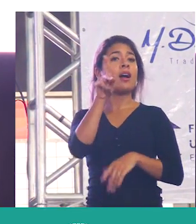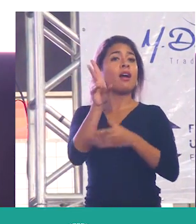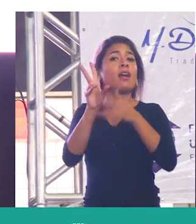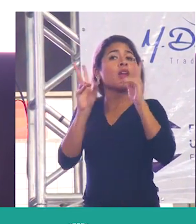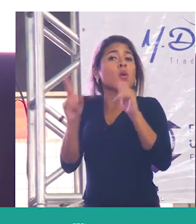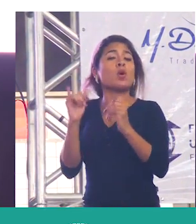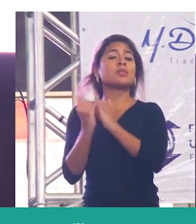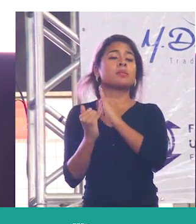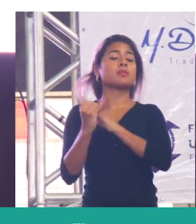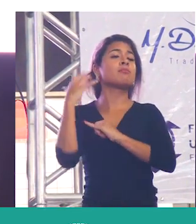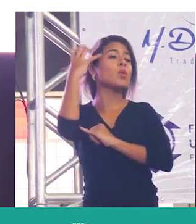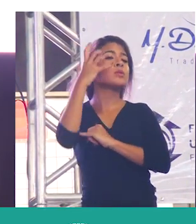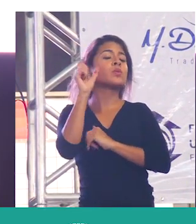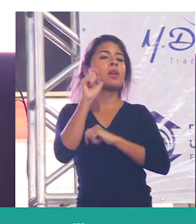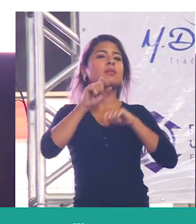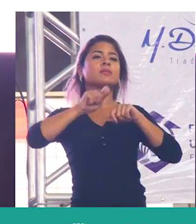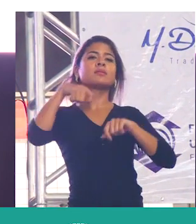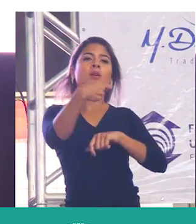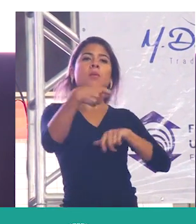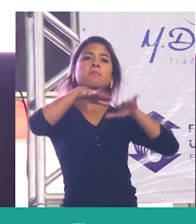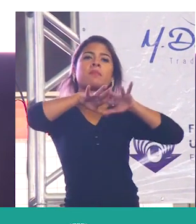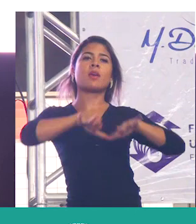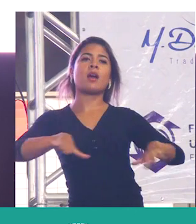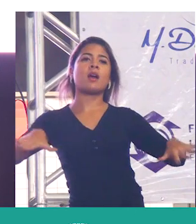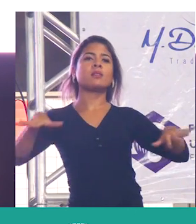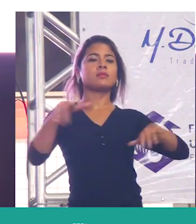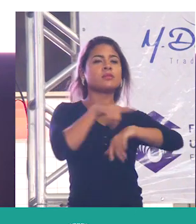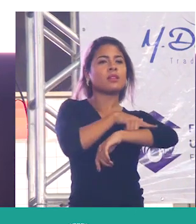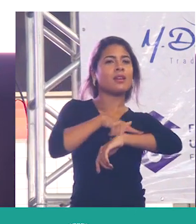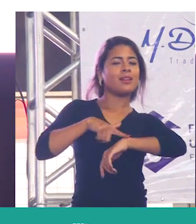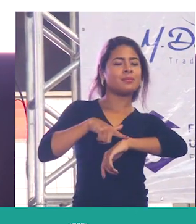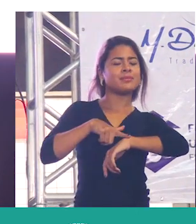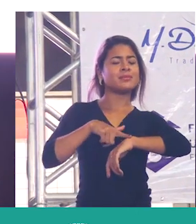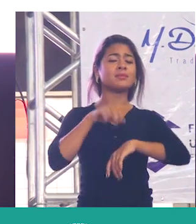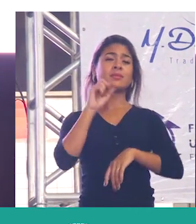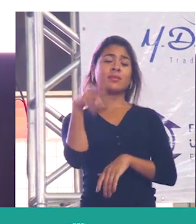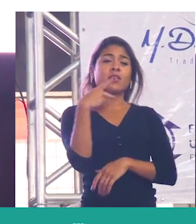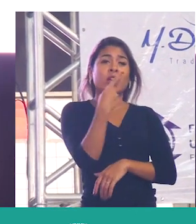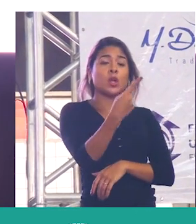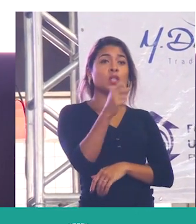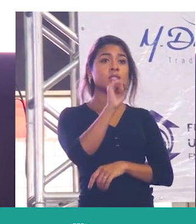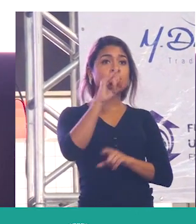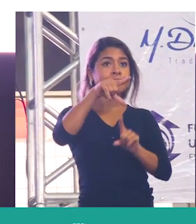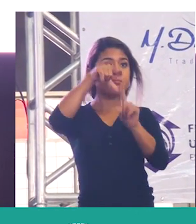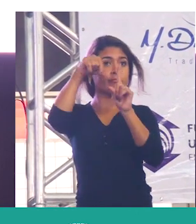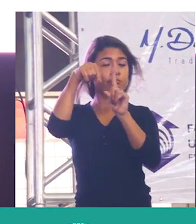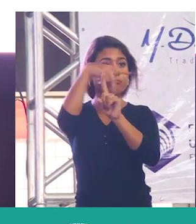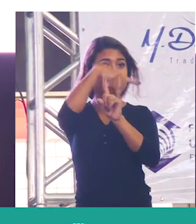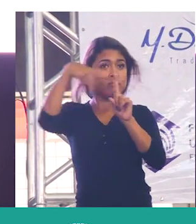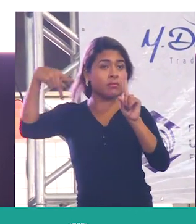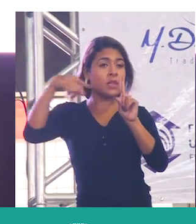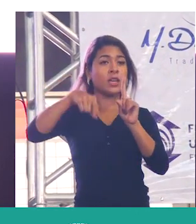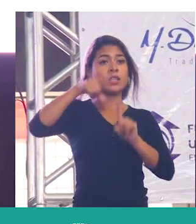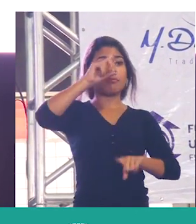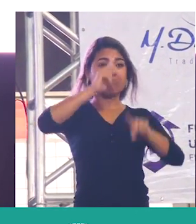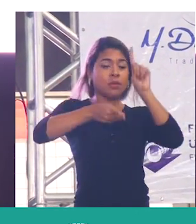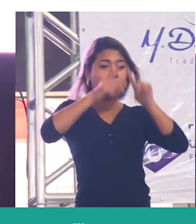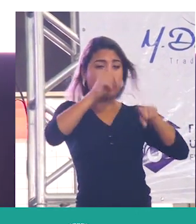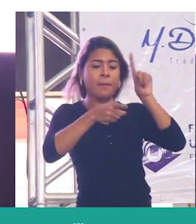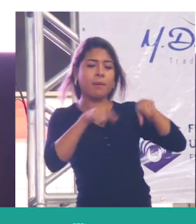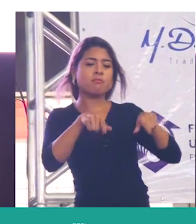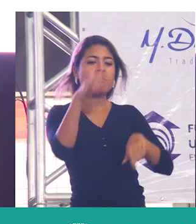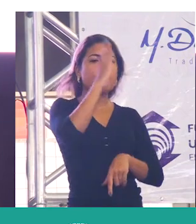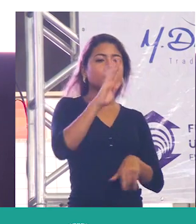que, se fosse eleito, ele faria o Brasil crescer em 5 anos, o equivalente